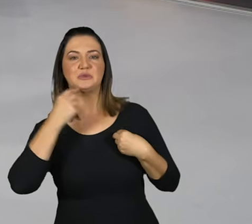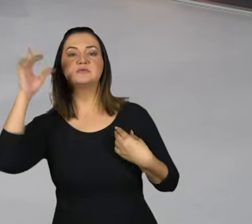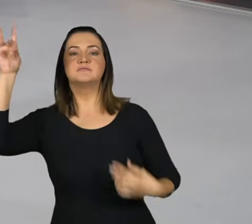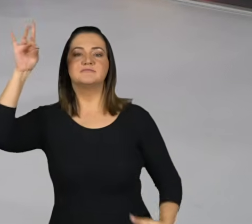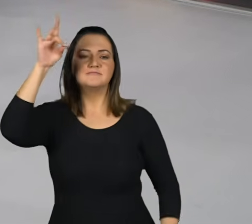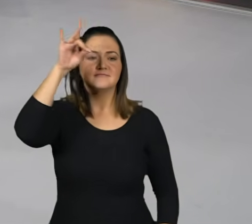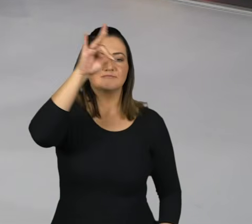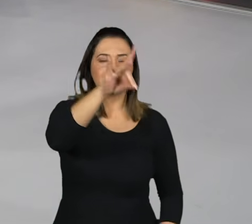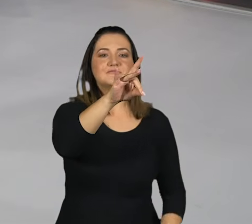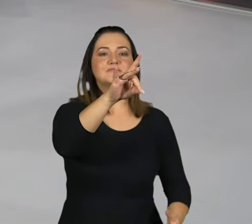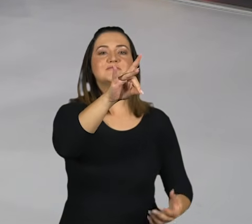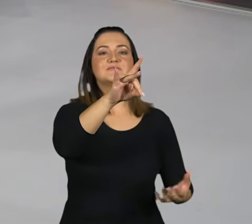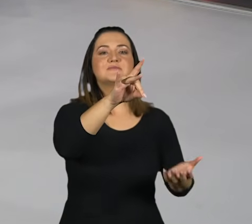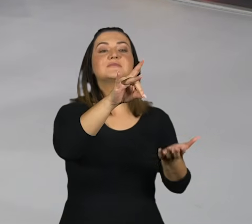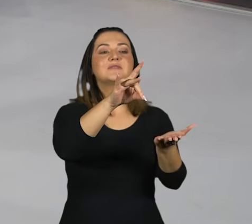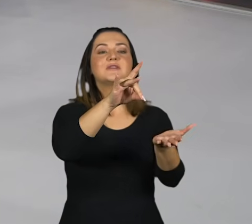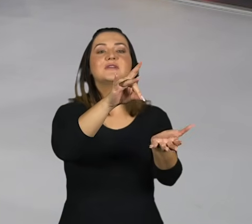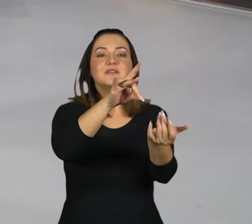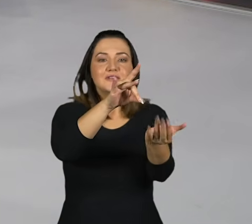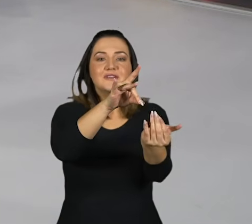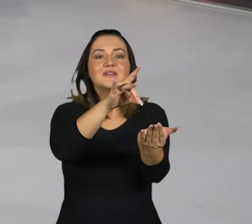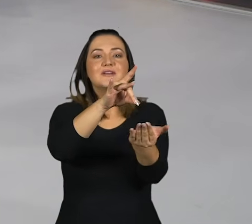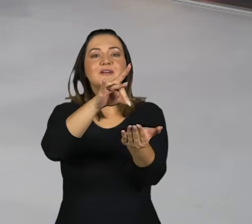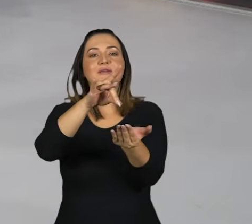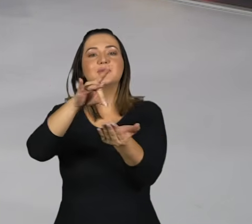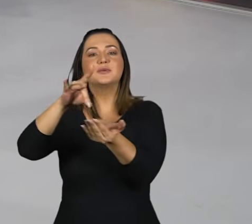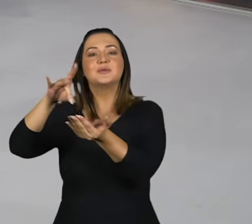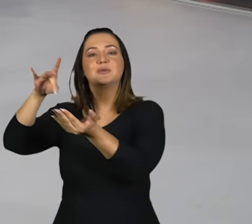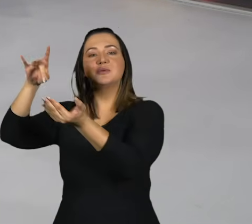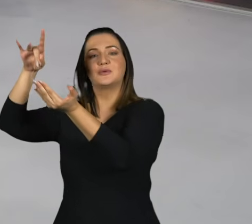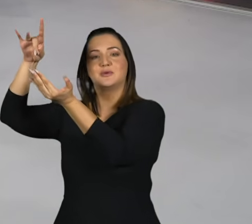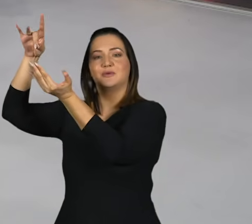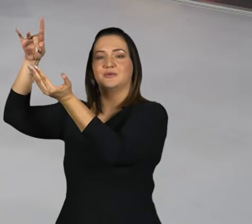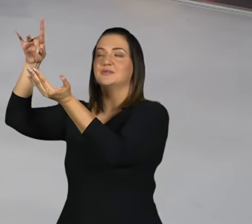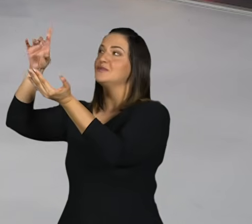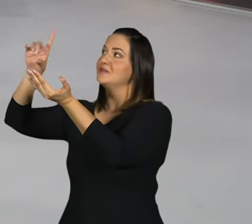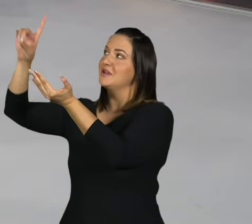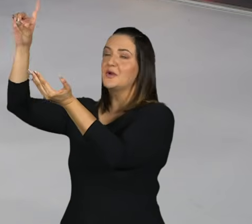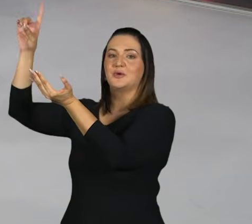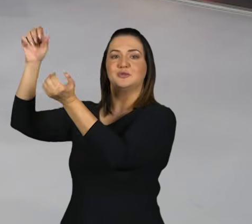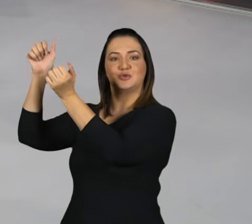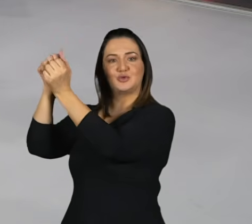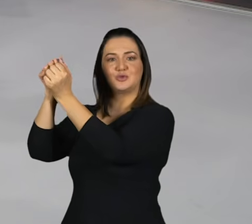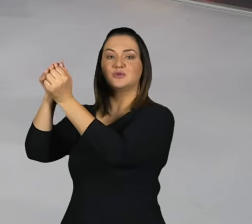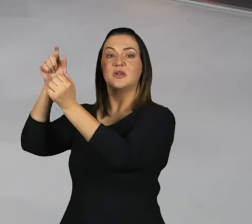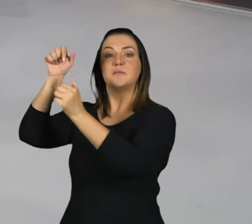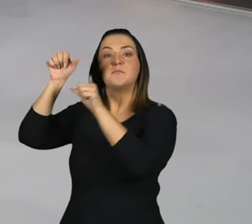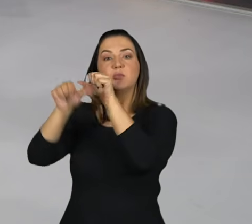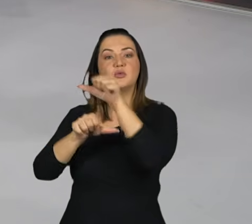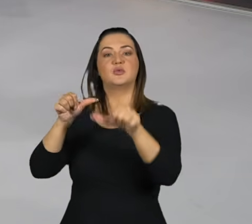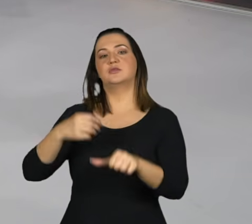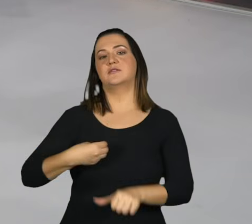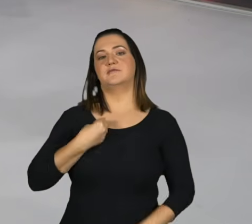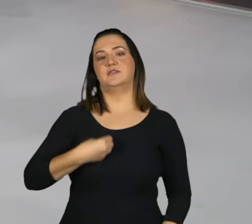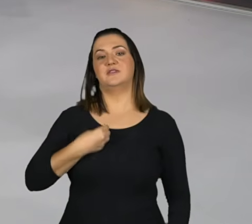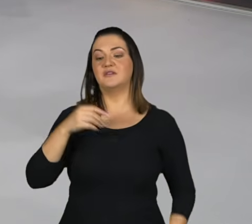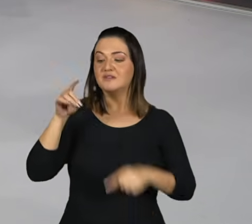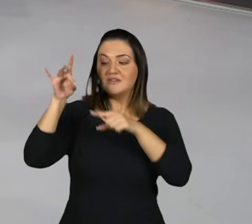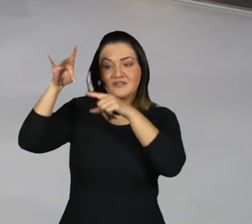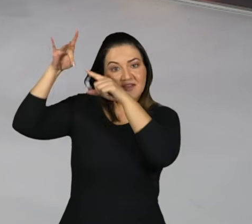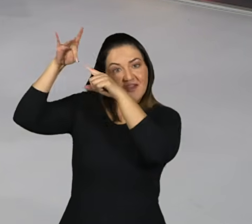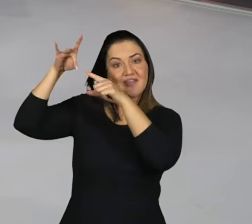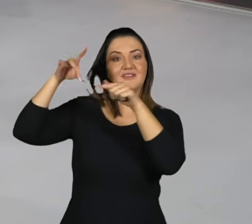traz você para a maravilhosa luz, traz você para Jesus. É Ele quem faz essa obra no seu e no meu